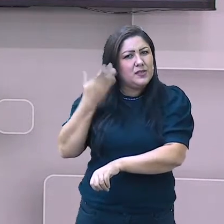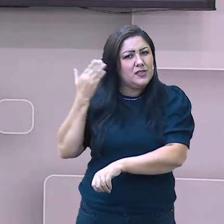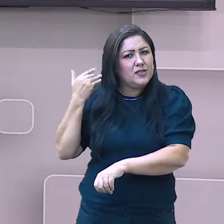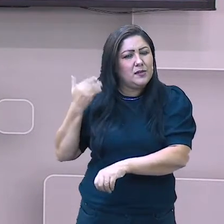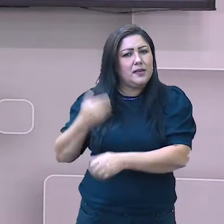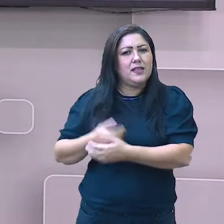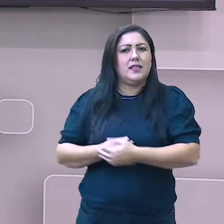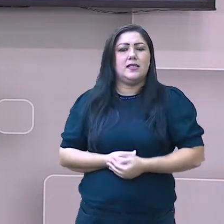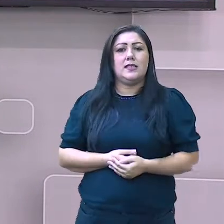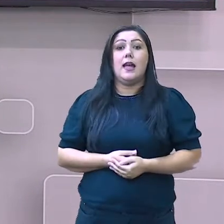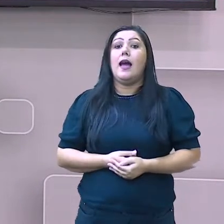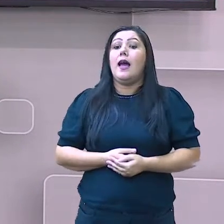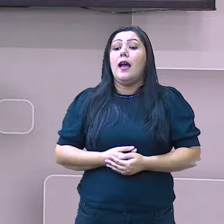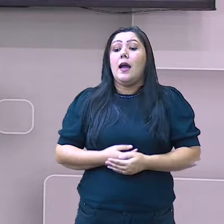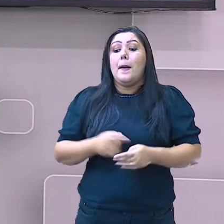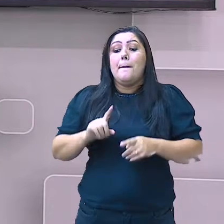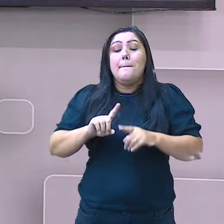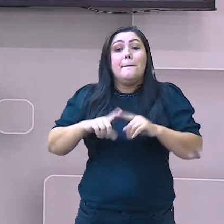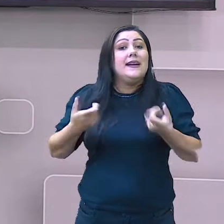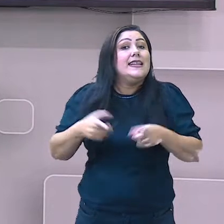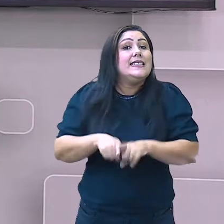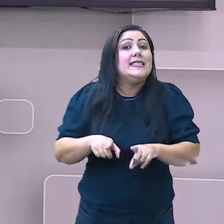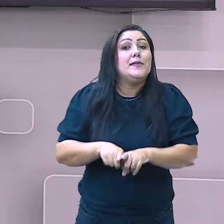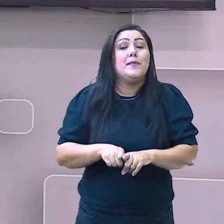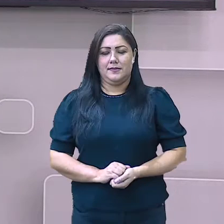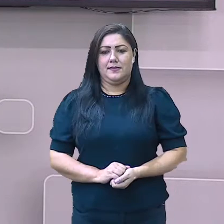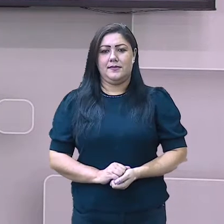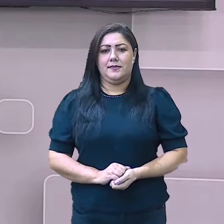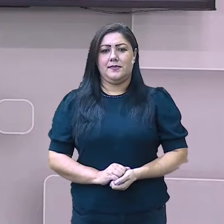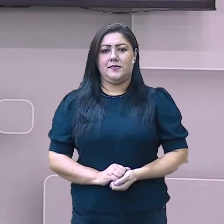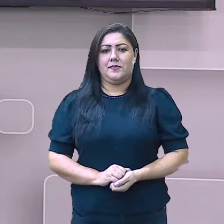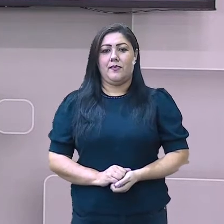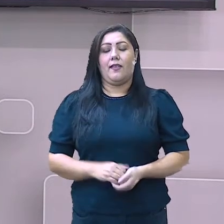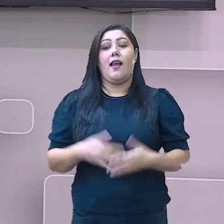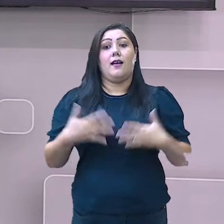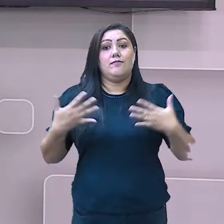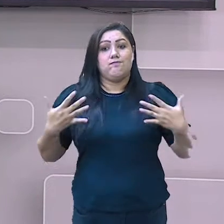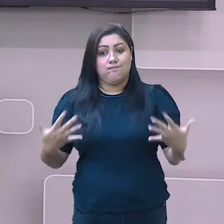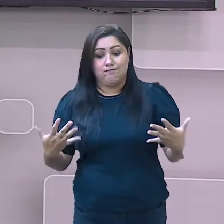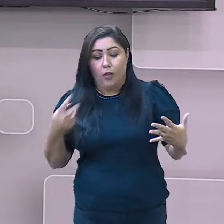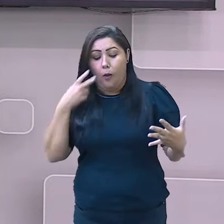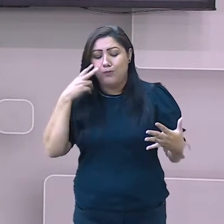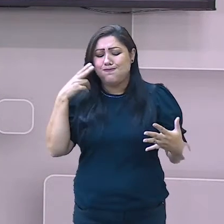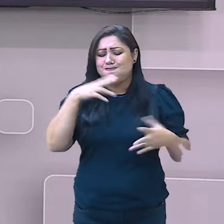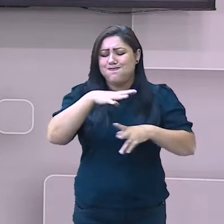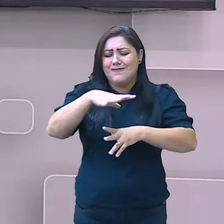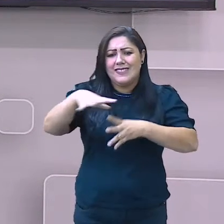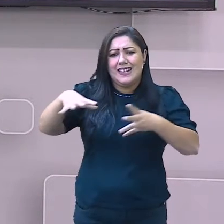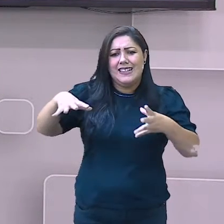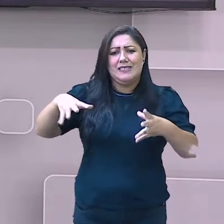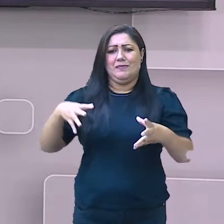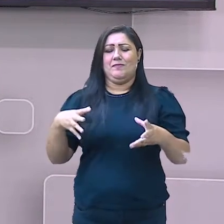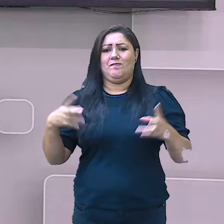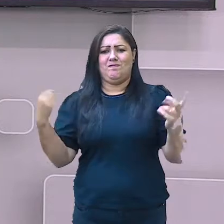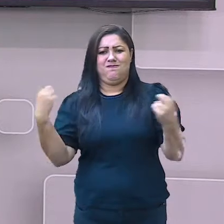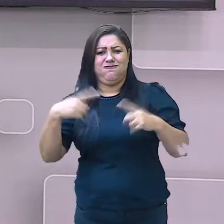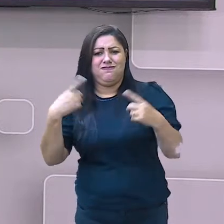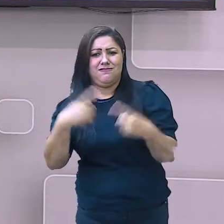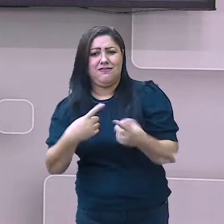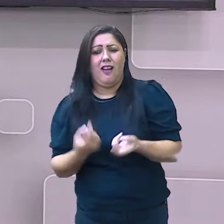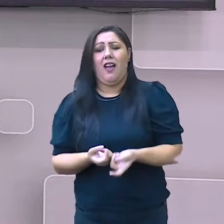de industrialização e urbanização. Nesse cenário contraditório, eclodiu uma